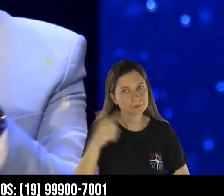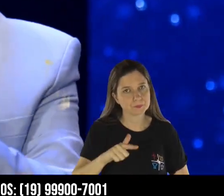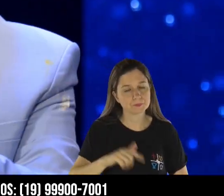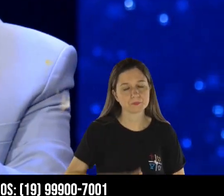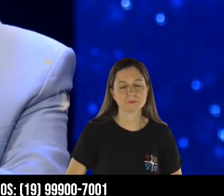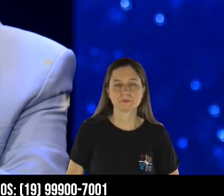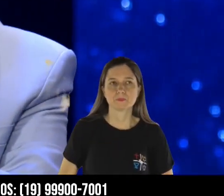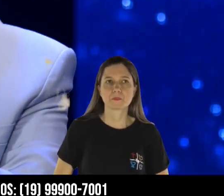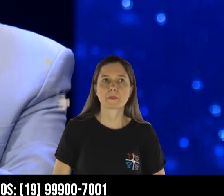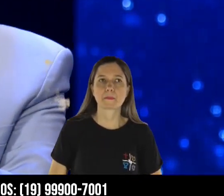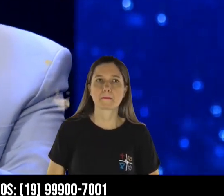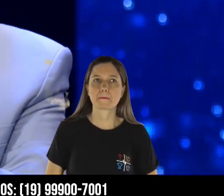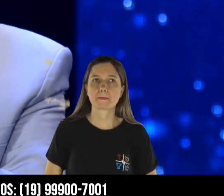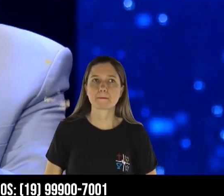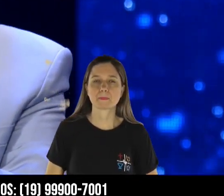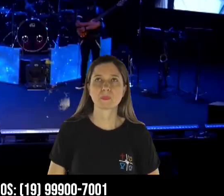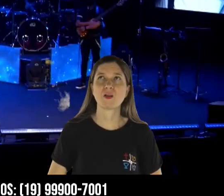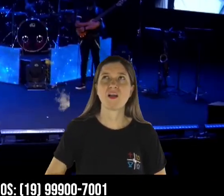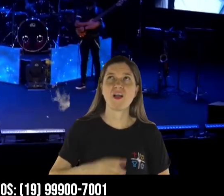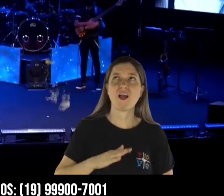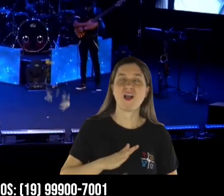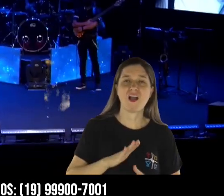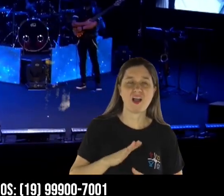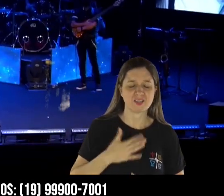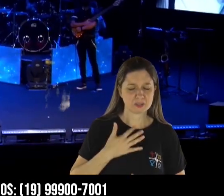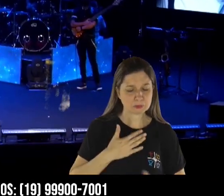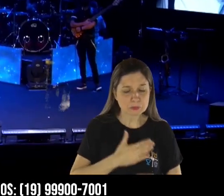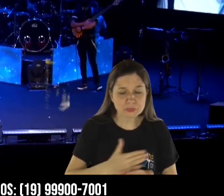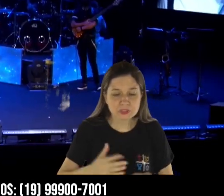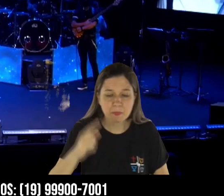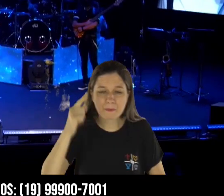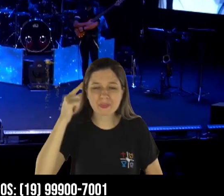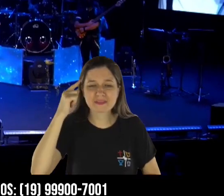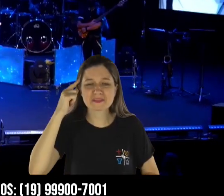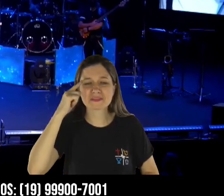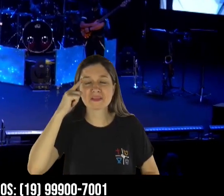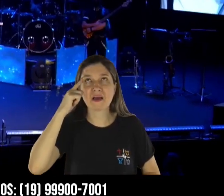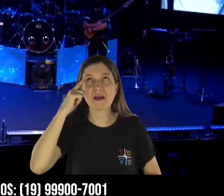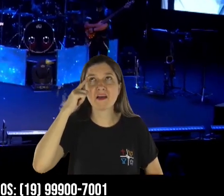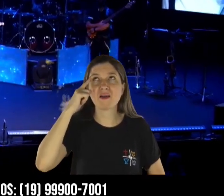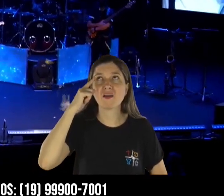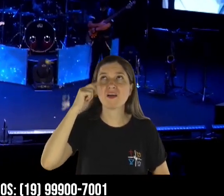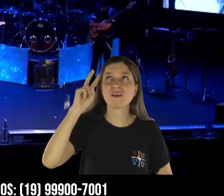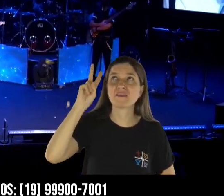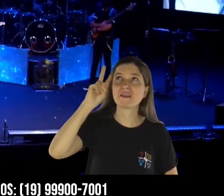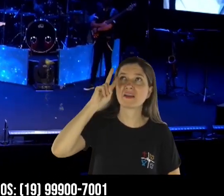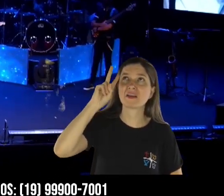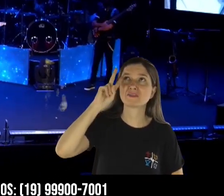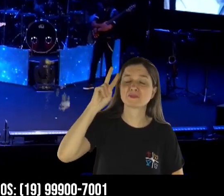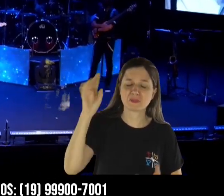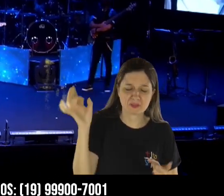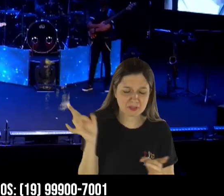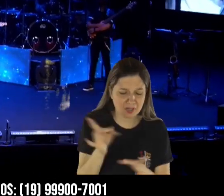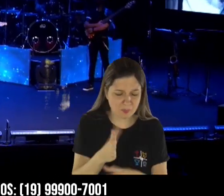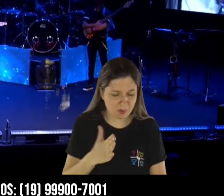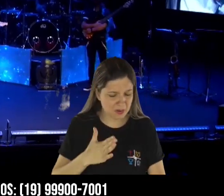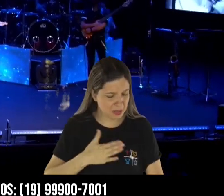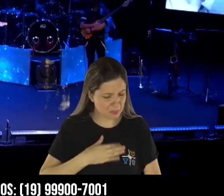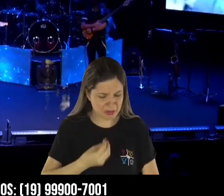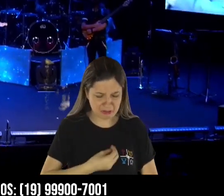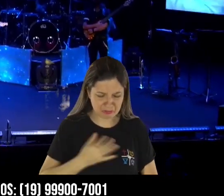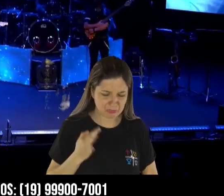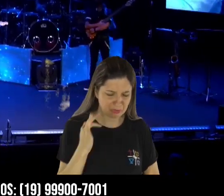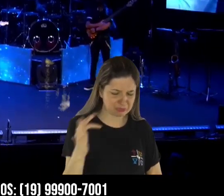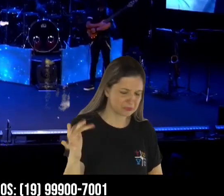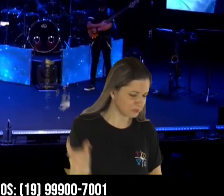nós às vezes pensamos que a coisa está acabando, que a história terminou. Acabou tudo para mim. Não temos futuro, não temos o